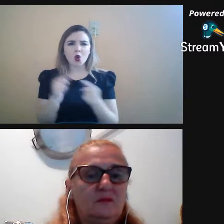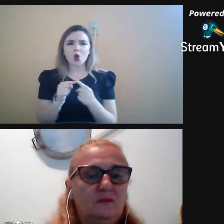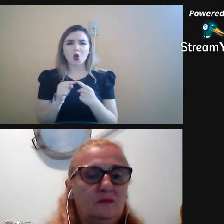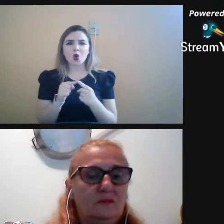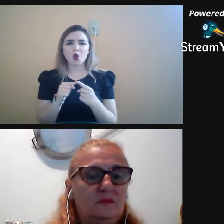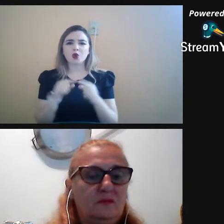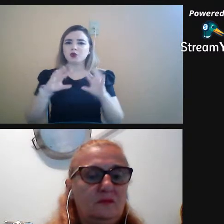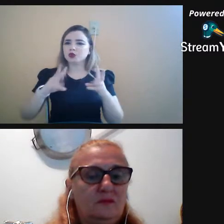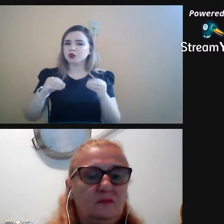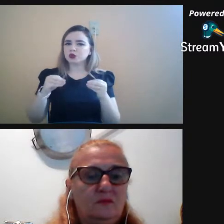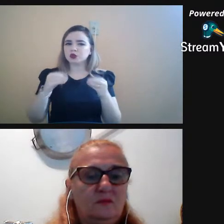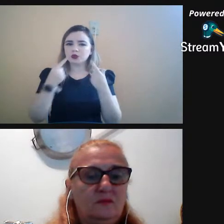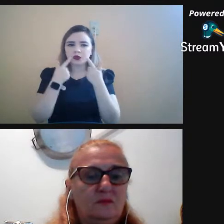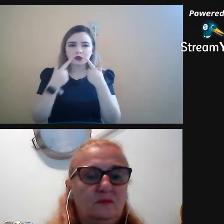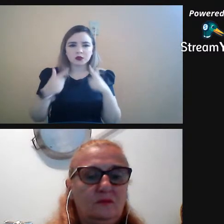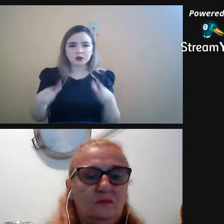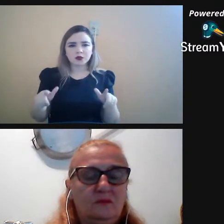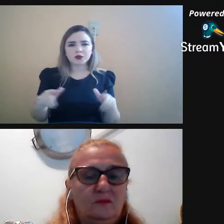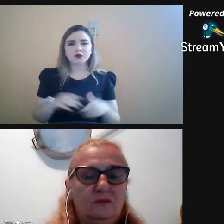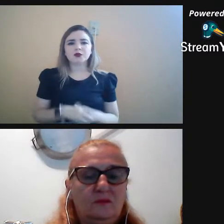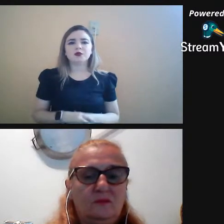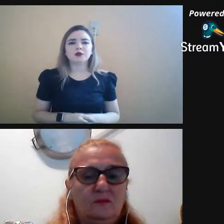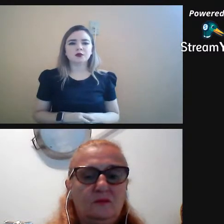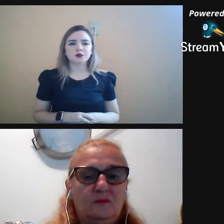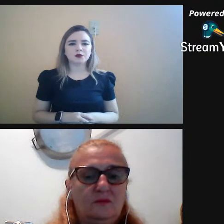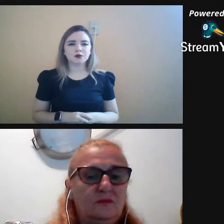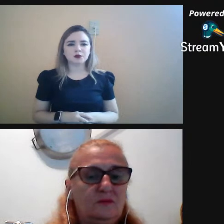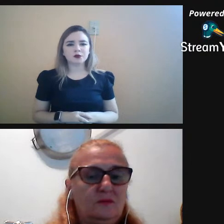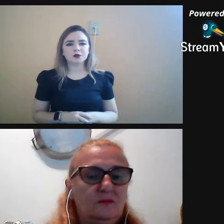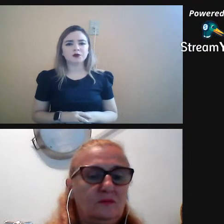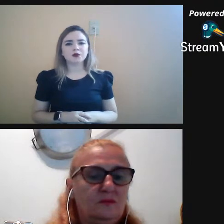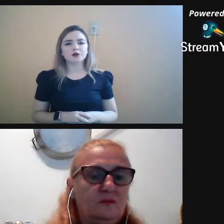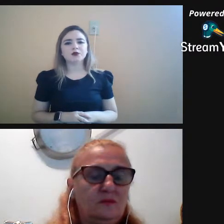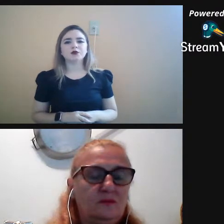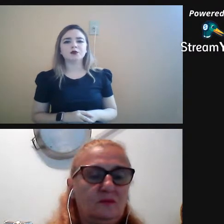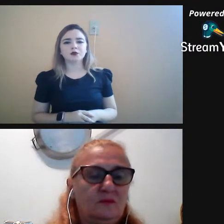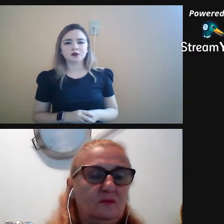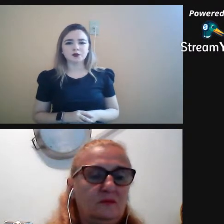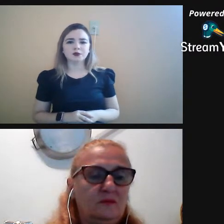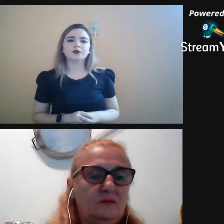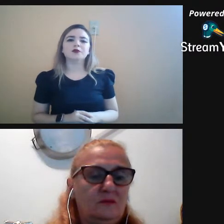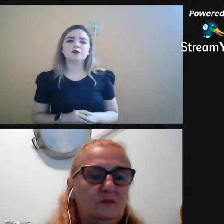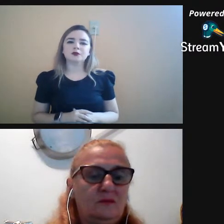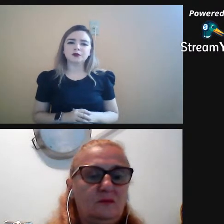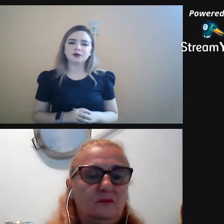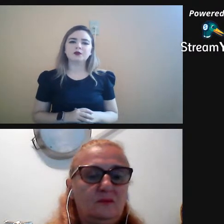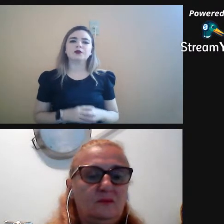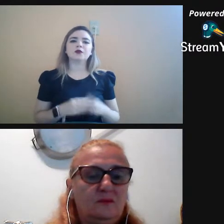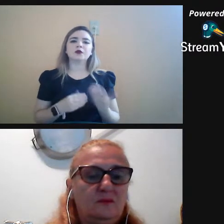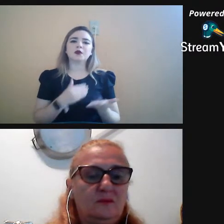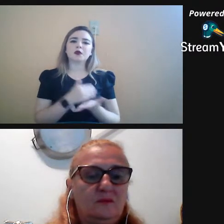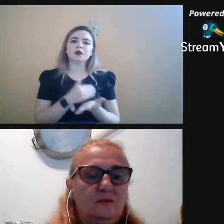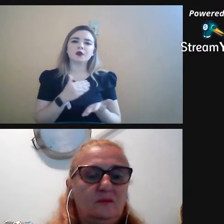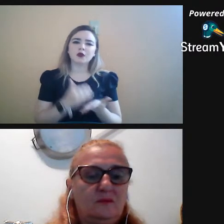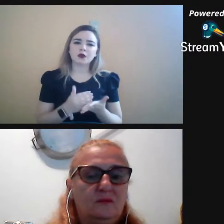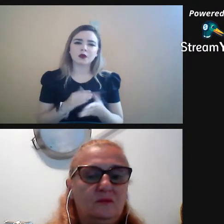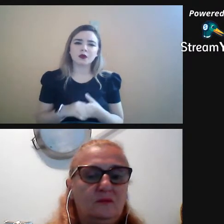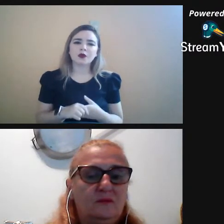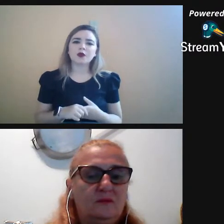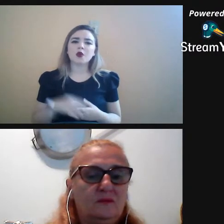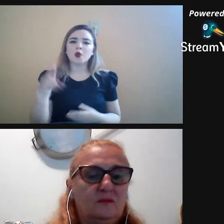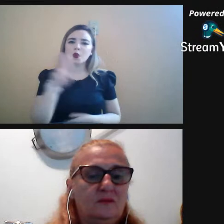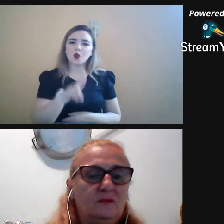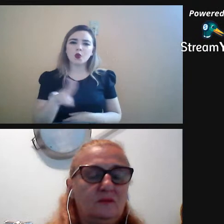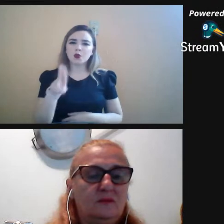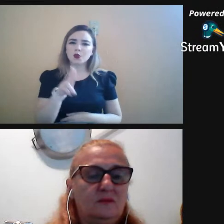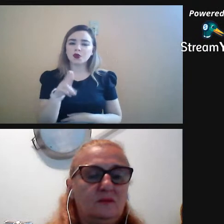da natureza, né? Quando ele vai para Minas Gerais, ele começa a desenvolver pinturas utilizando pigmento